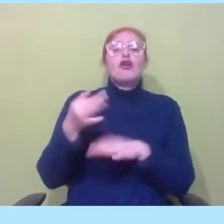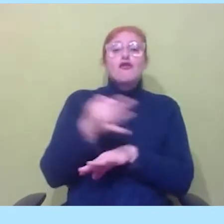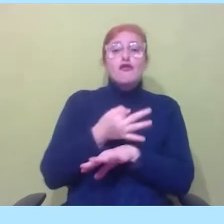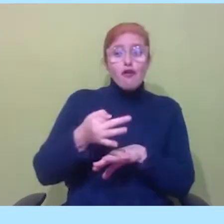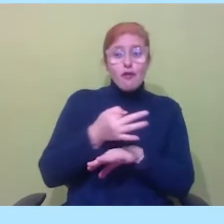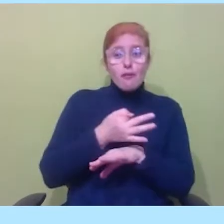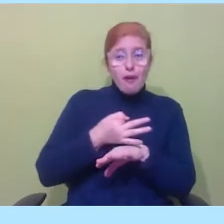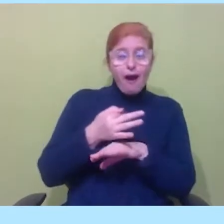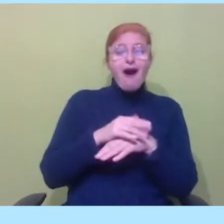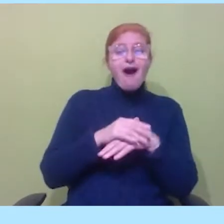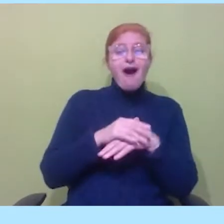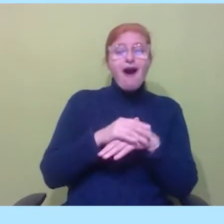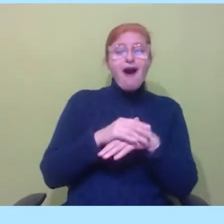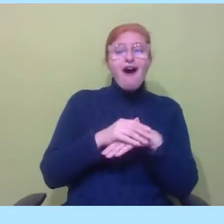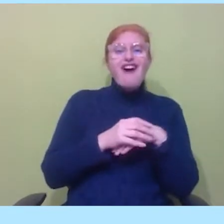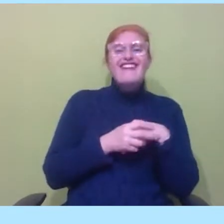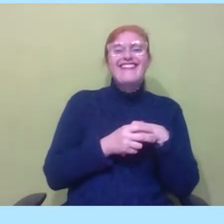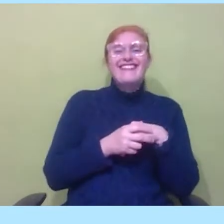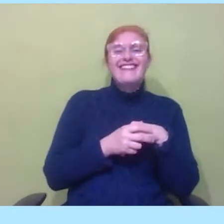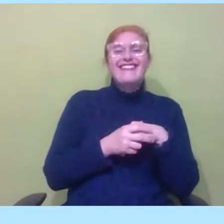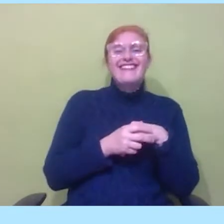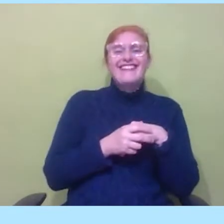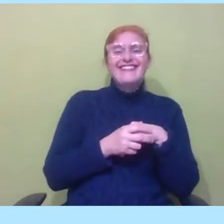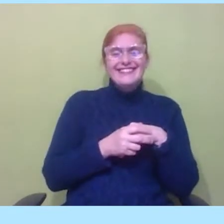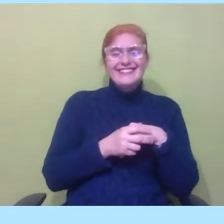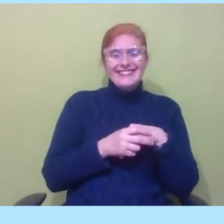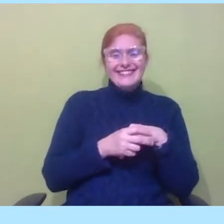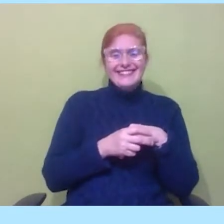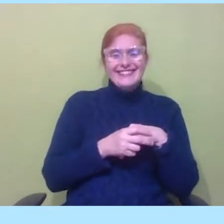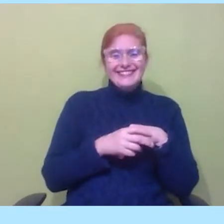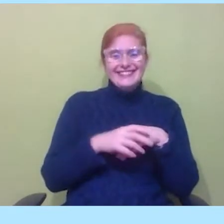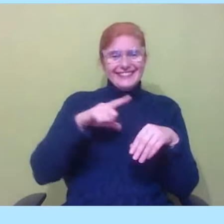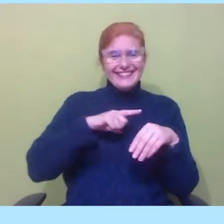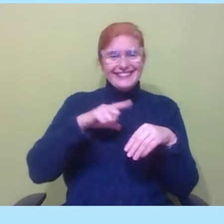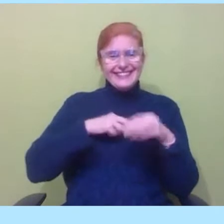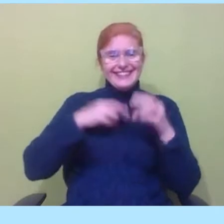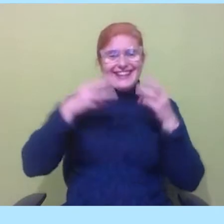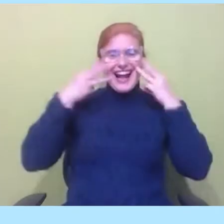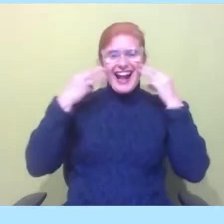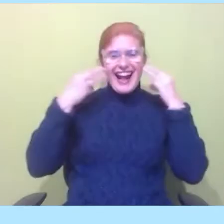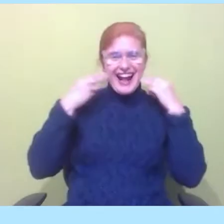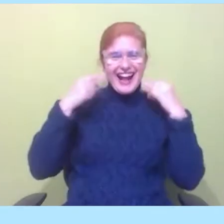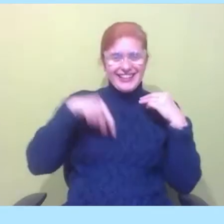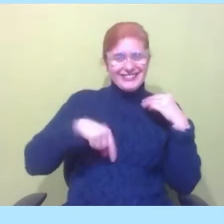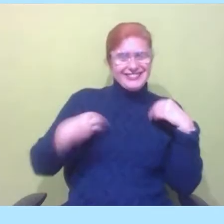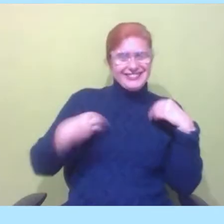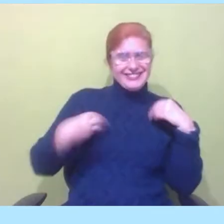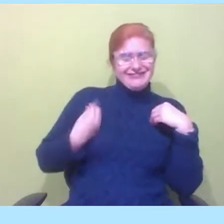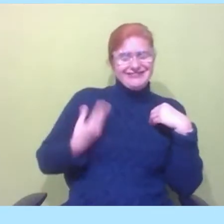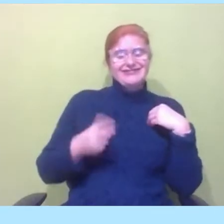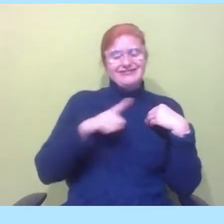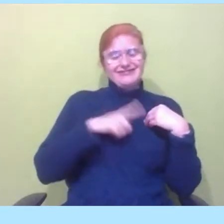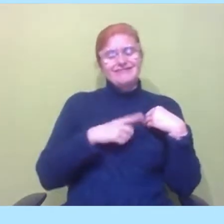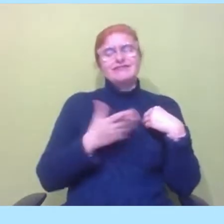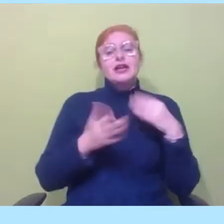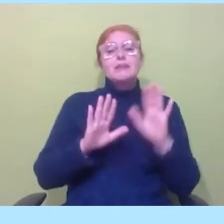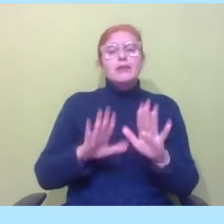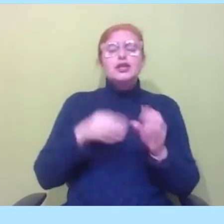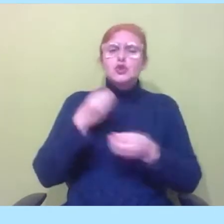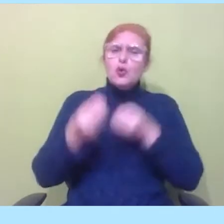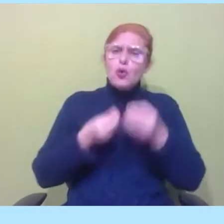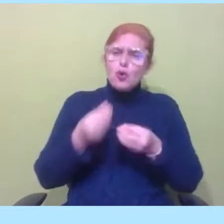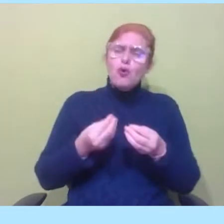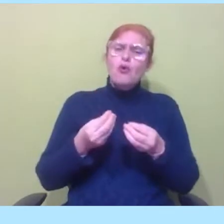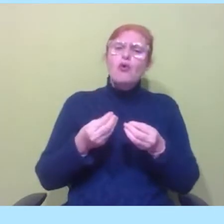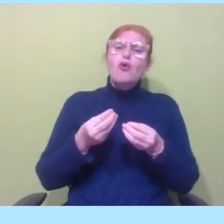gente. Mas se a gente for, por exemplo, tratar isso para um cenário como um cenário político, de partidário, como